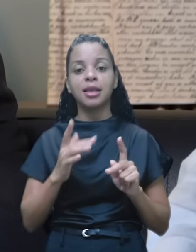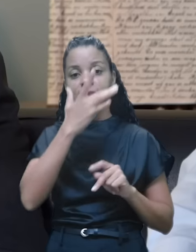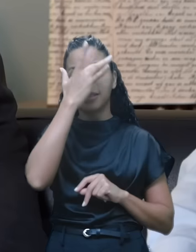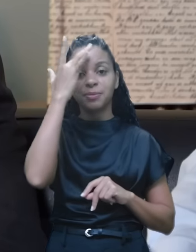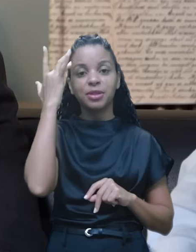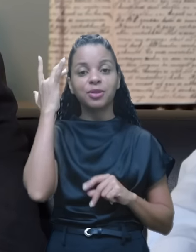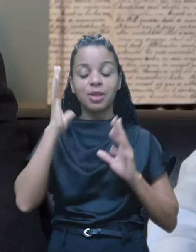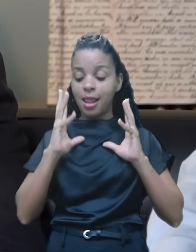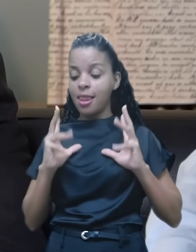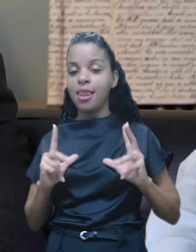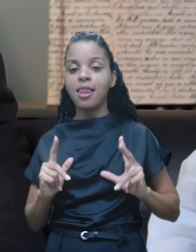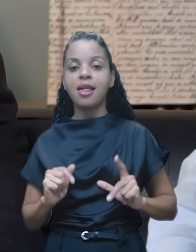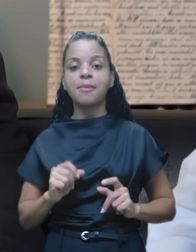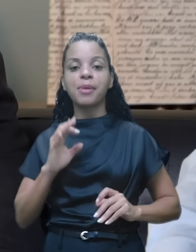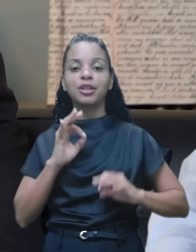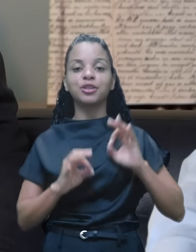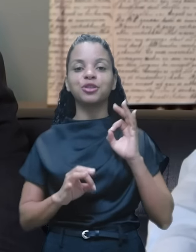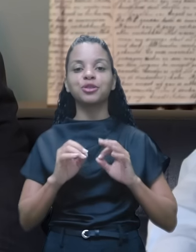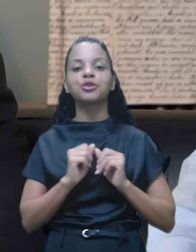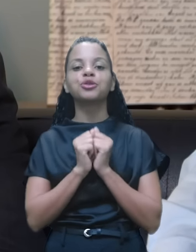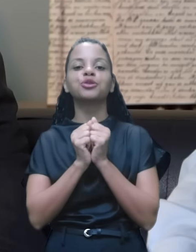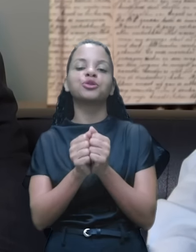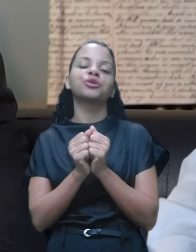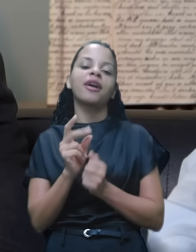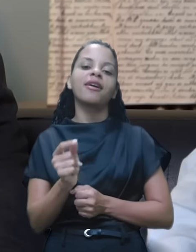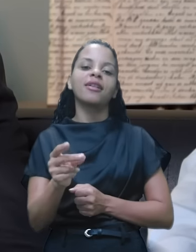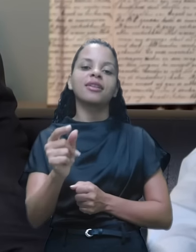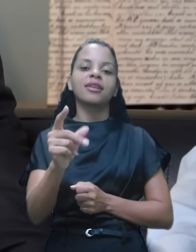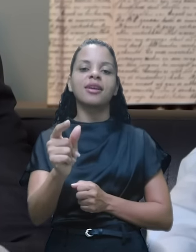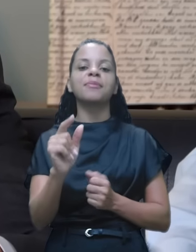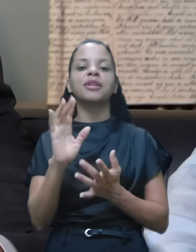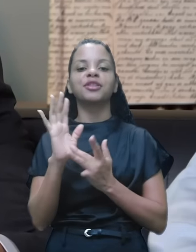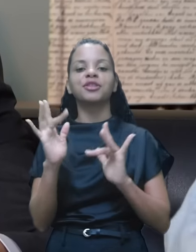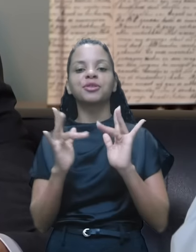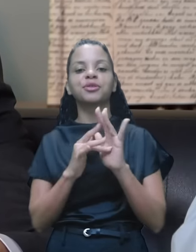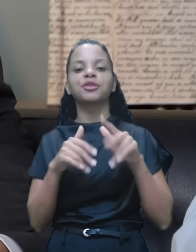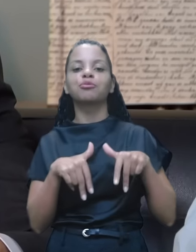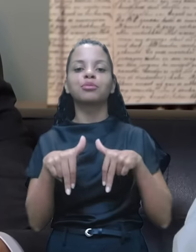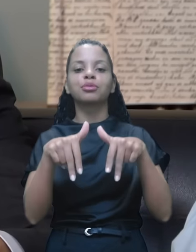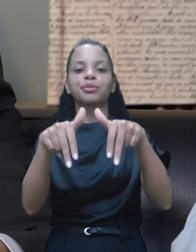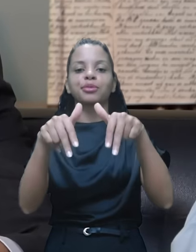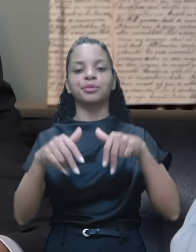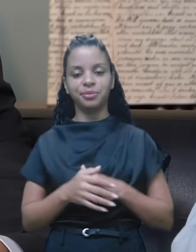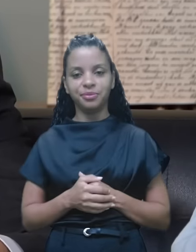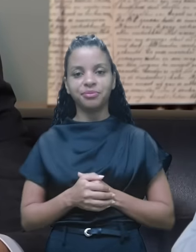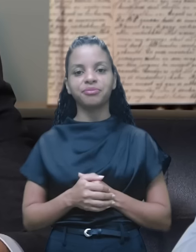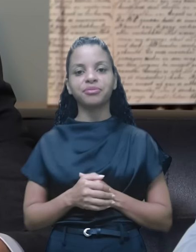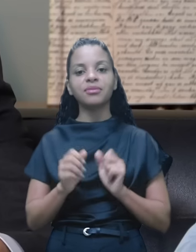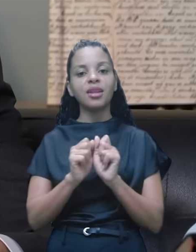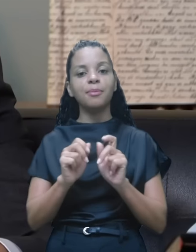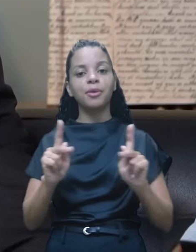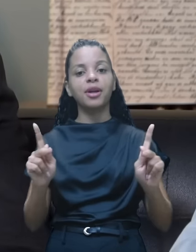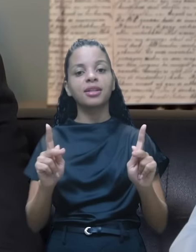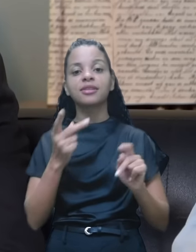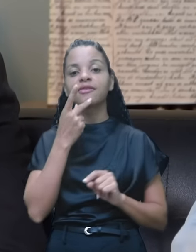os justos, verão felizes para sempre ao lado do Senhor. Apocalipse também 21:4 diz o seguinte: as